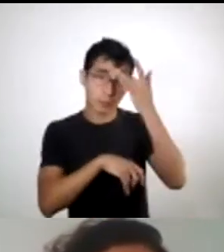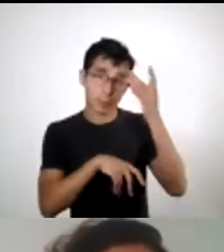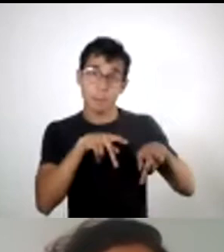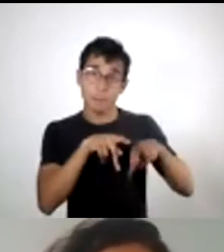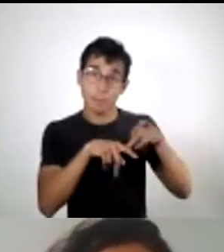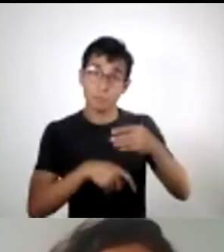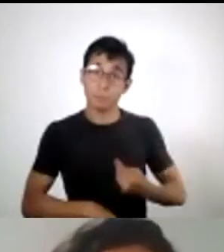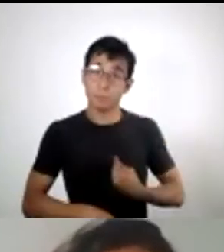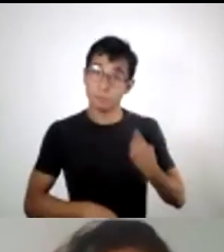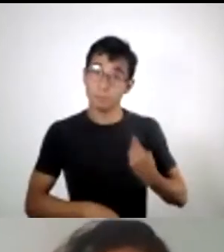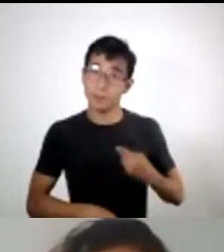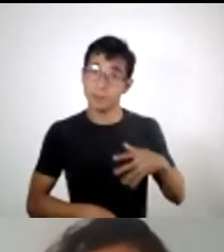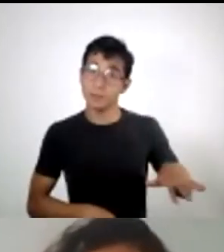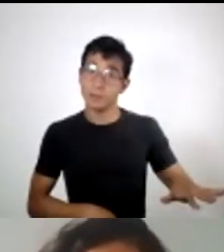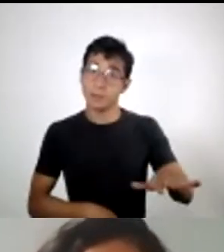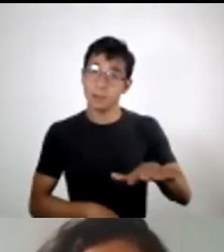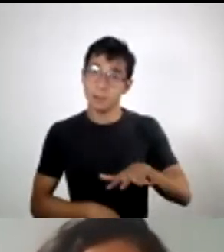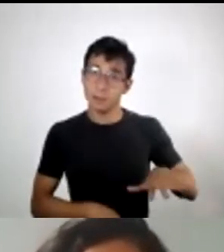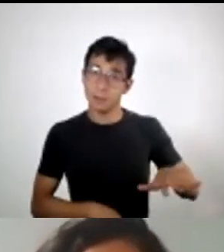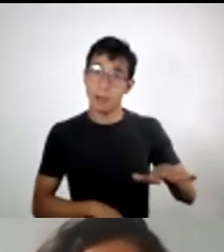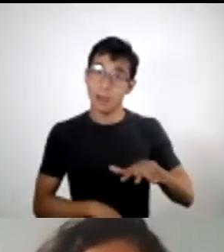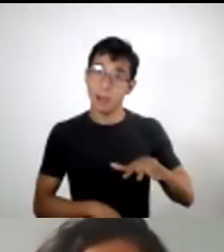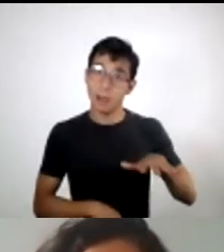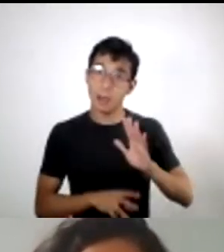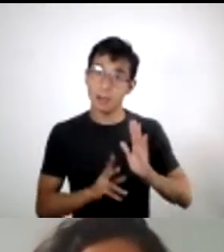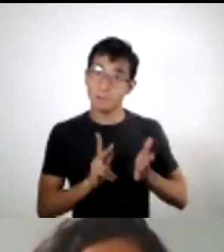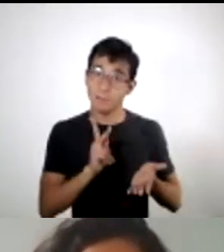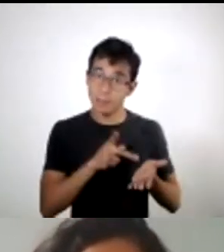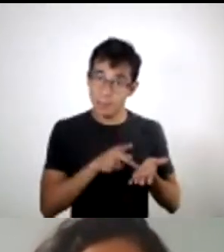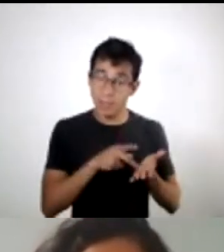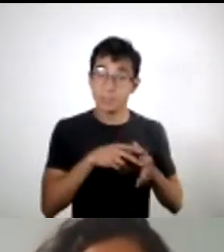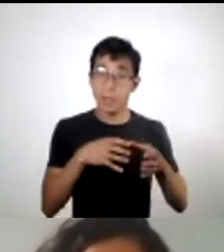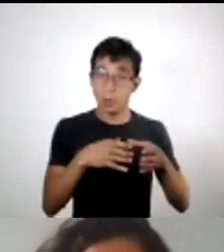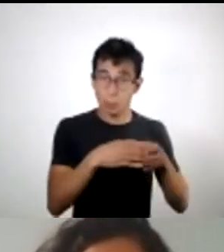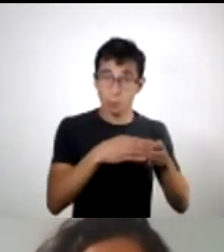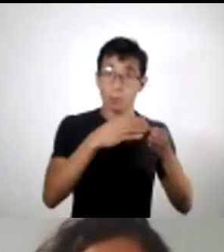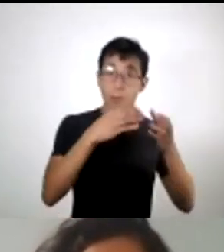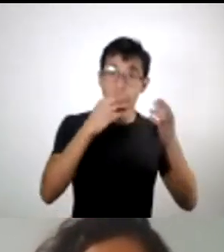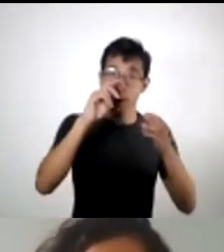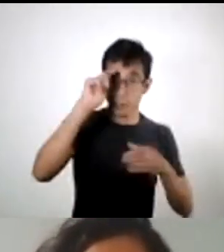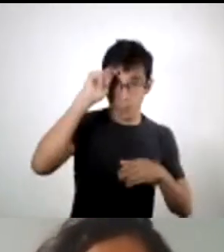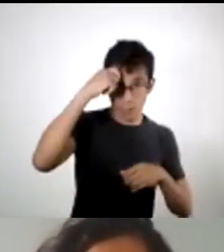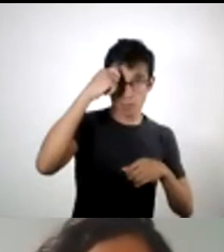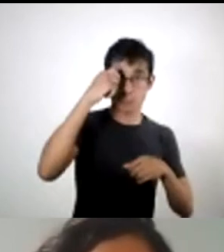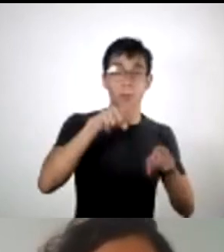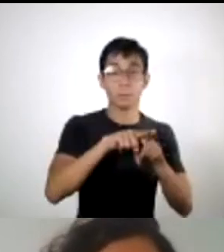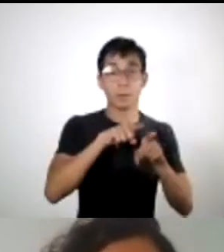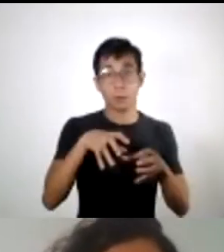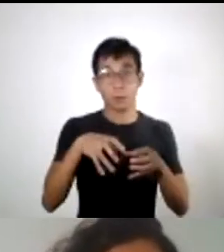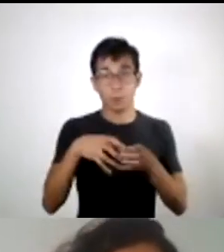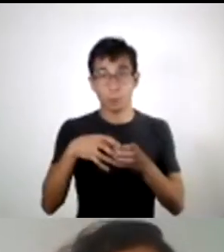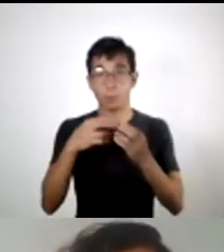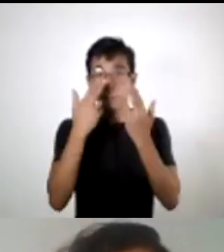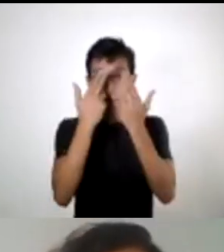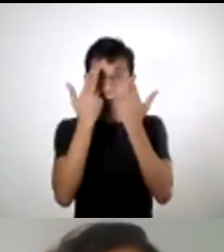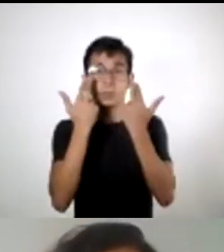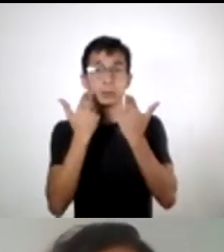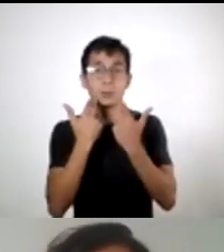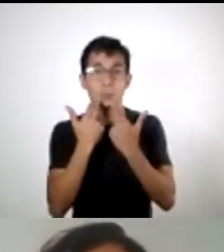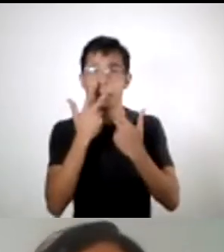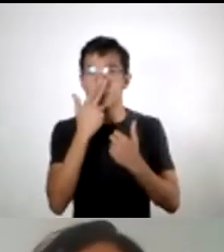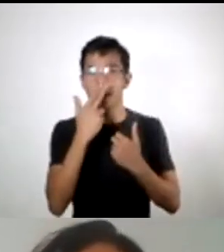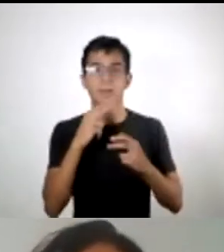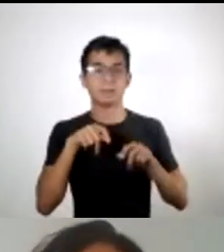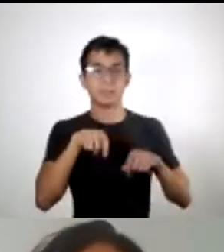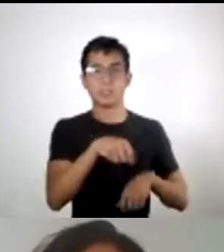que são donos desses saberes, como os quilombolas, indígenas, isso é olhado de uma outra forma. Então, eu queria que vocês trouxessem um pouco disso,